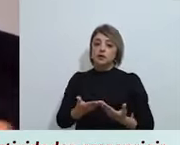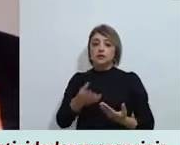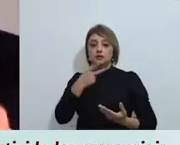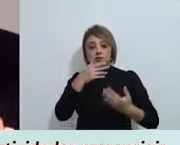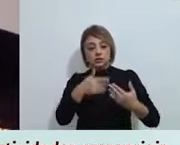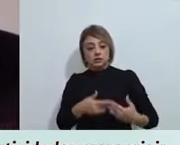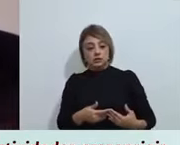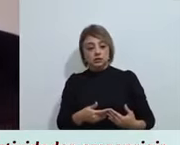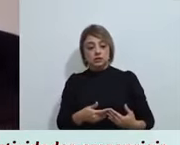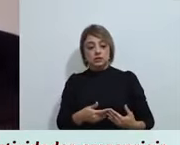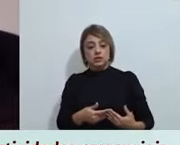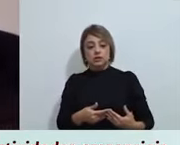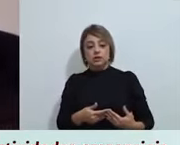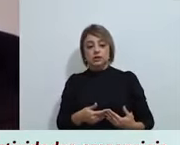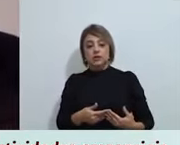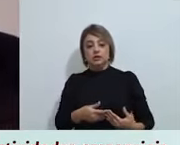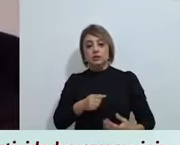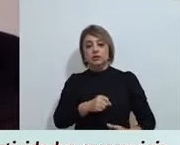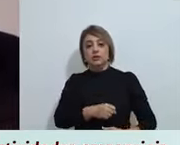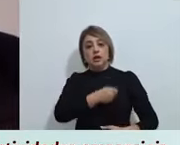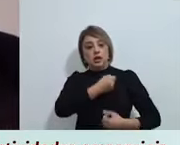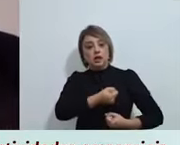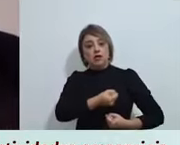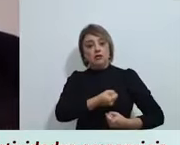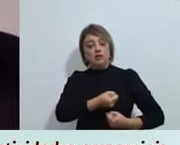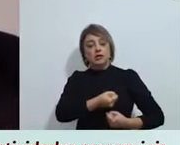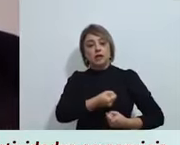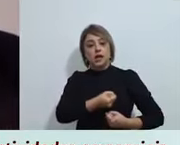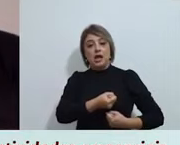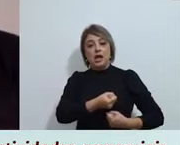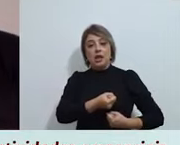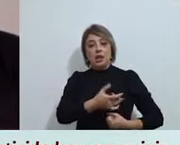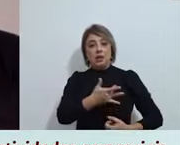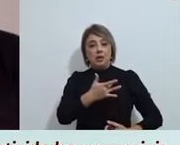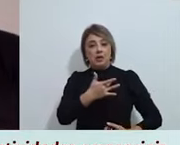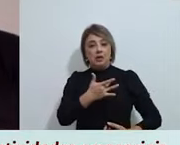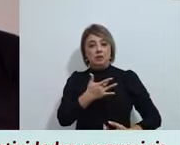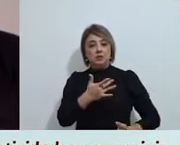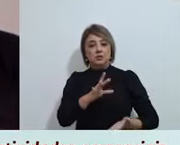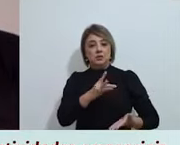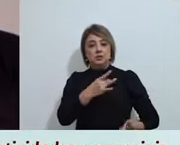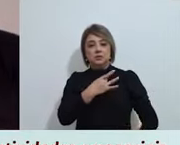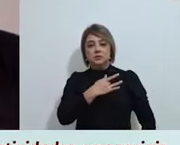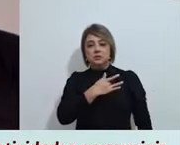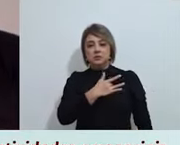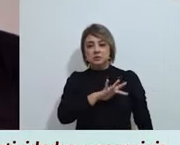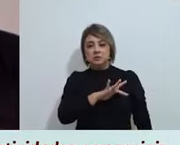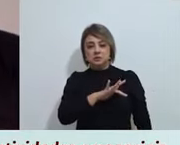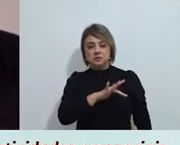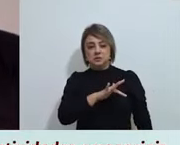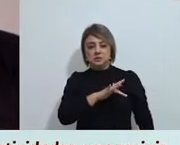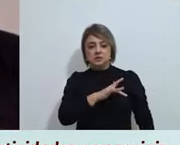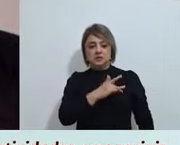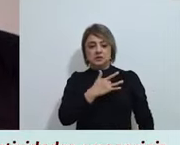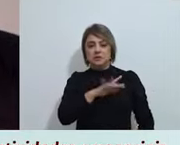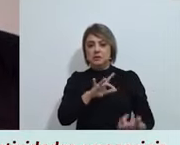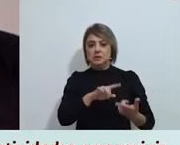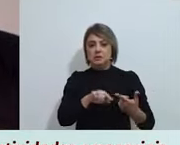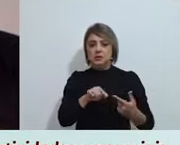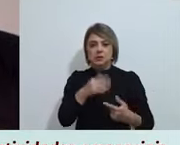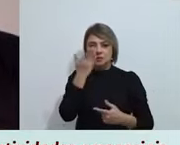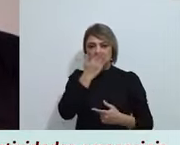para enfrentar um inimigo invisível. Inimigo invisível que não escolhe